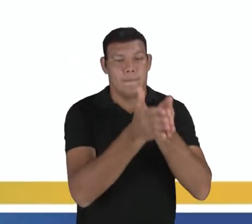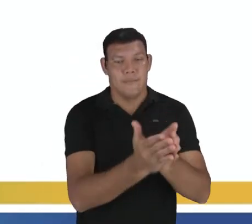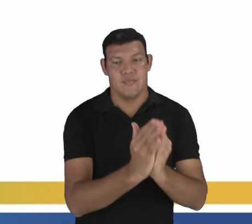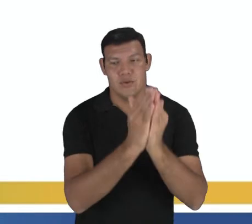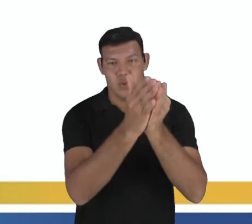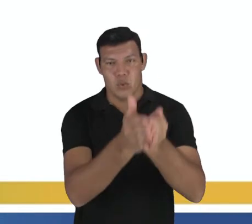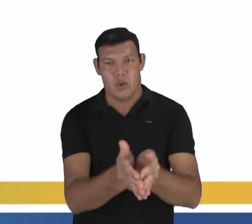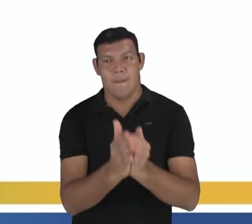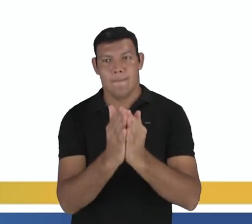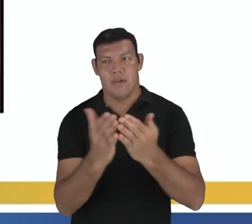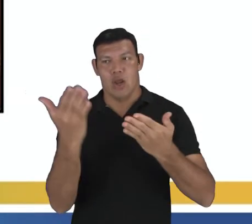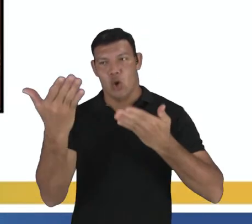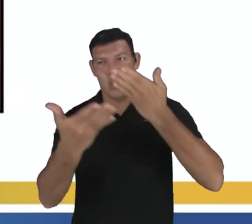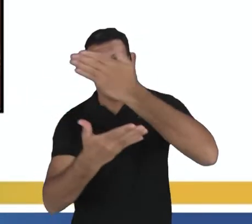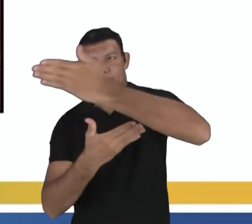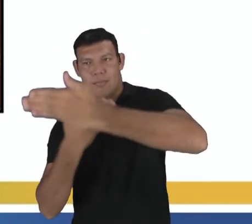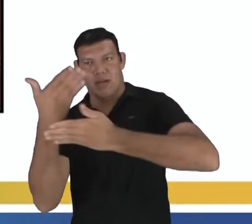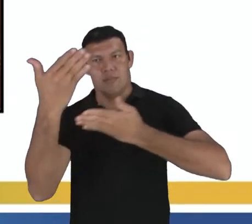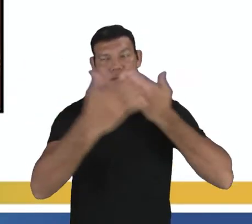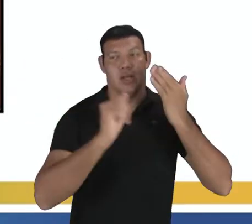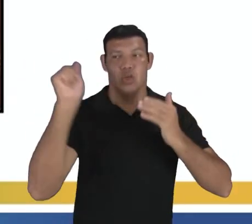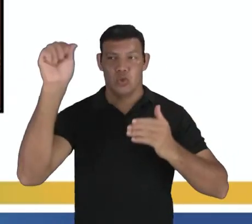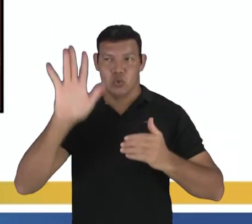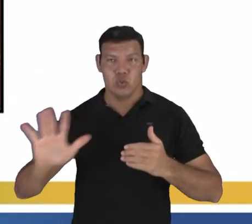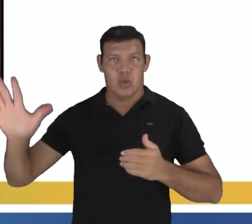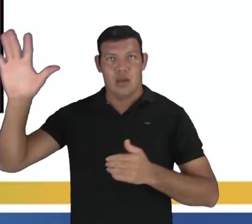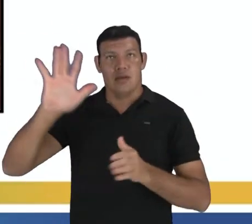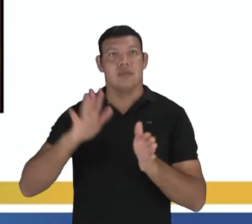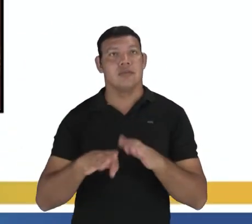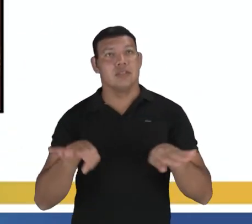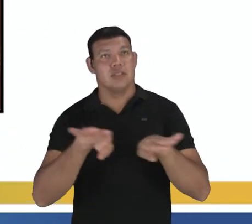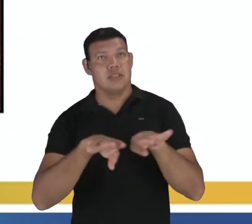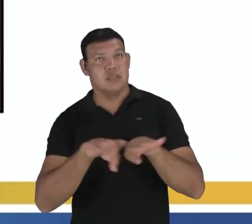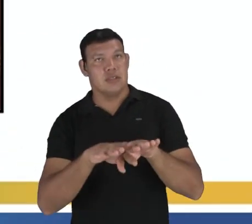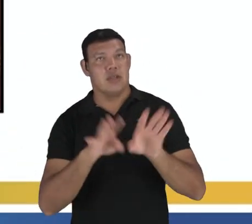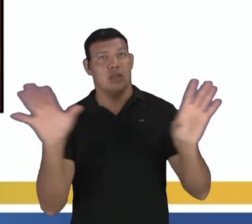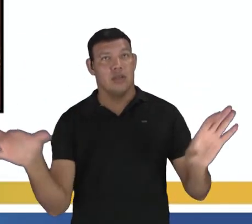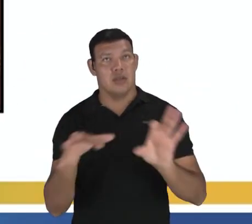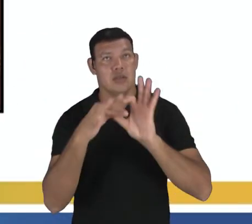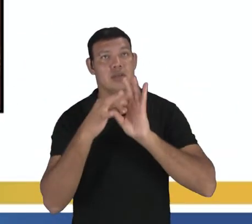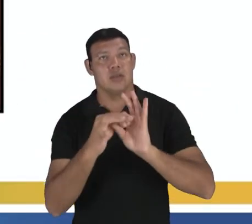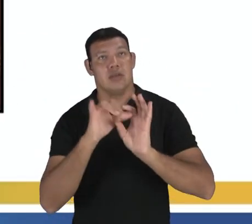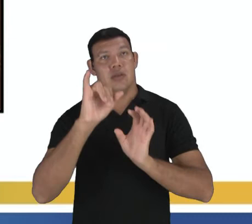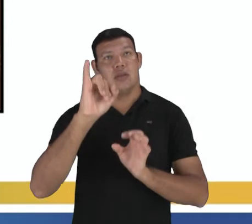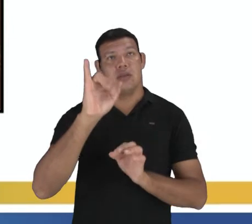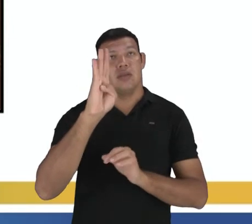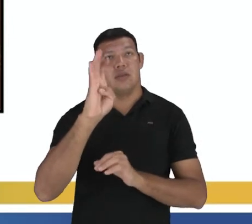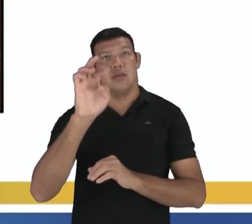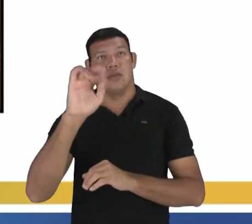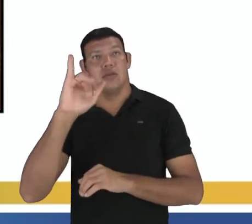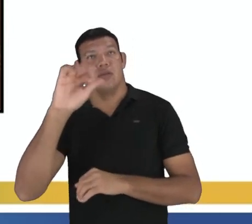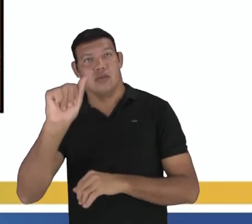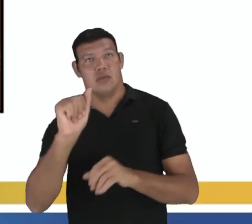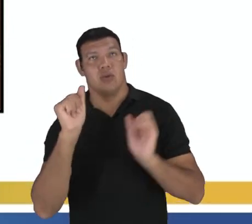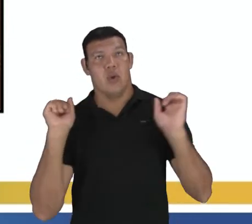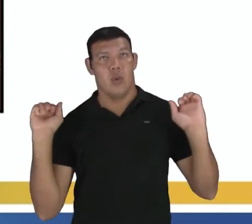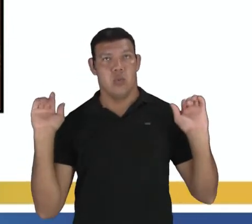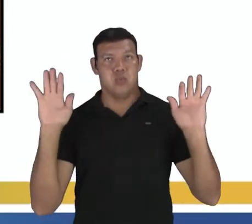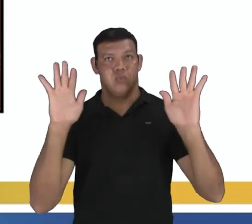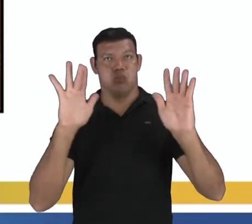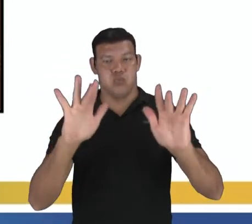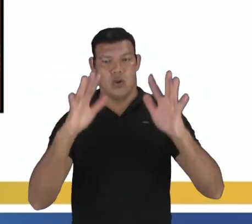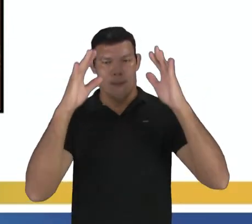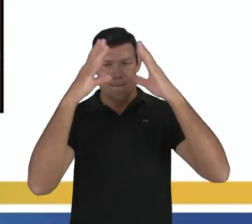dessas pessoas que vêm do continente africano. Aí a gente tem a União Ibérica e as invasões holandesas, né, esse período